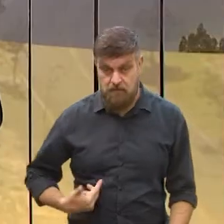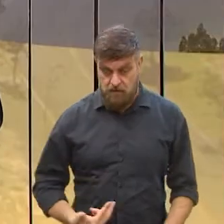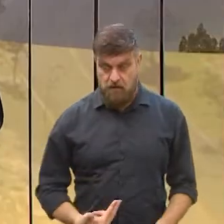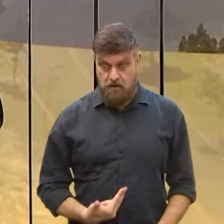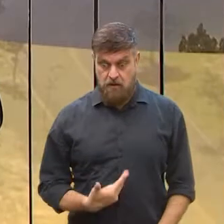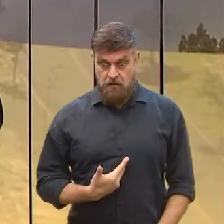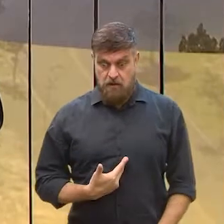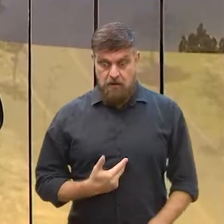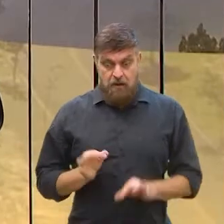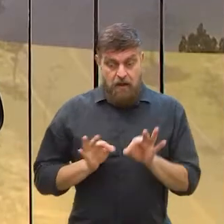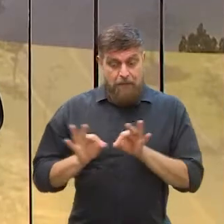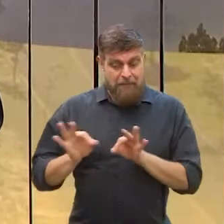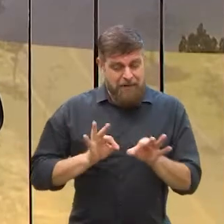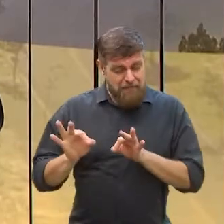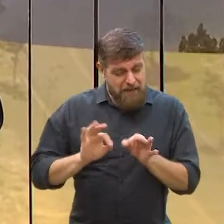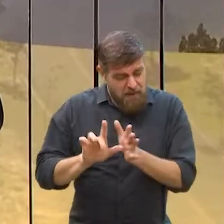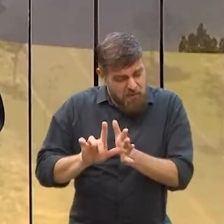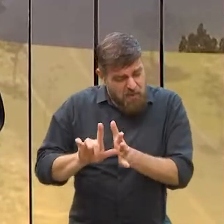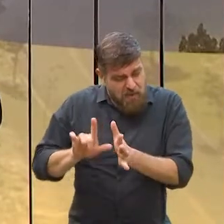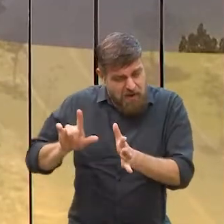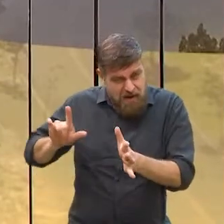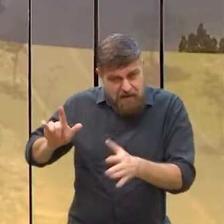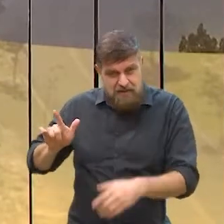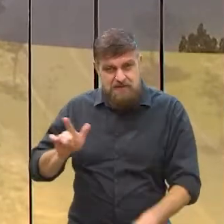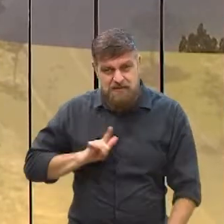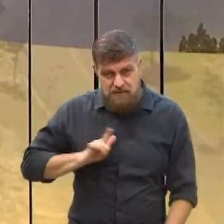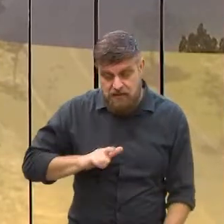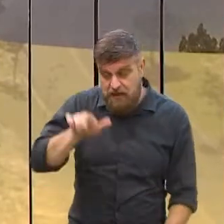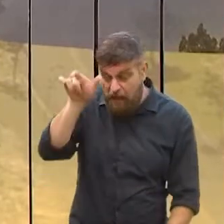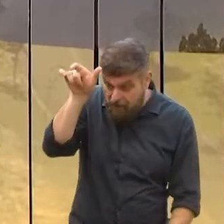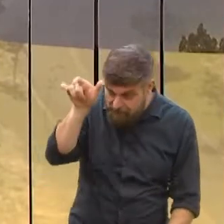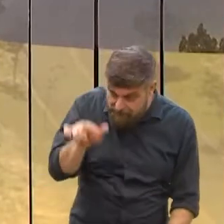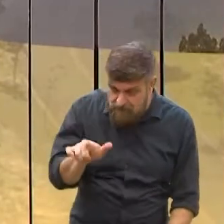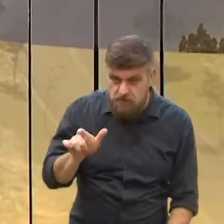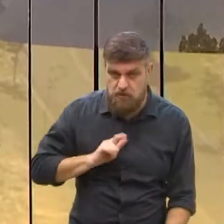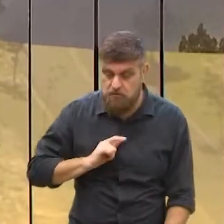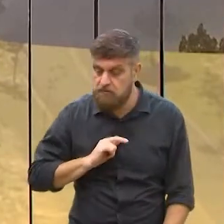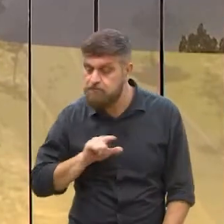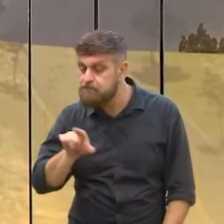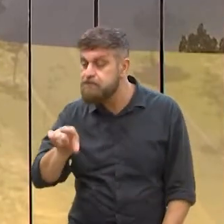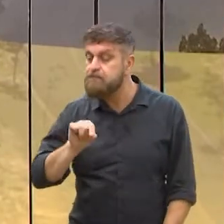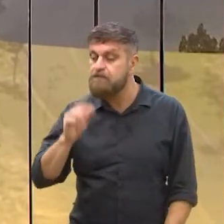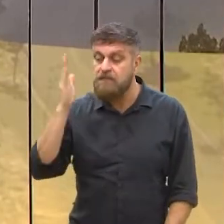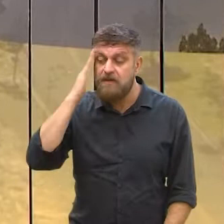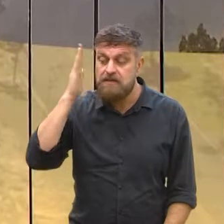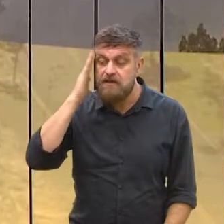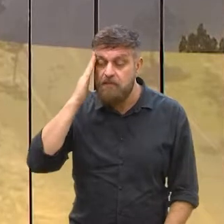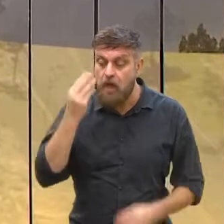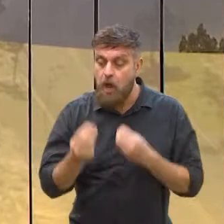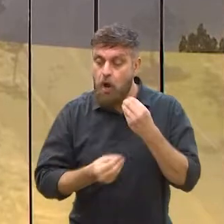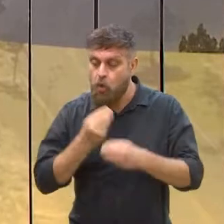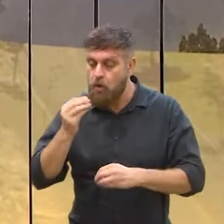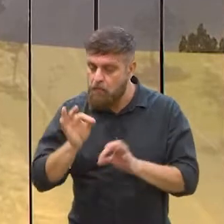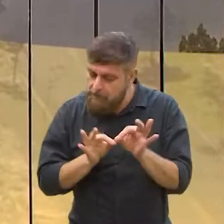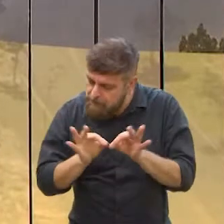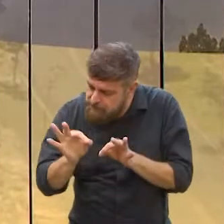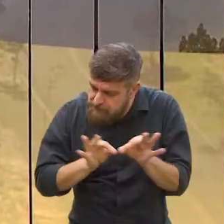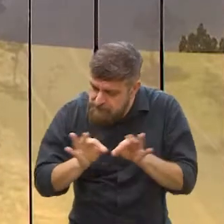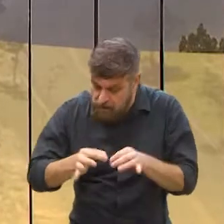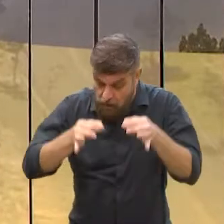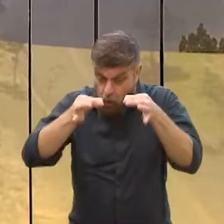precisa de um preparo bem específico, precisa ser feita numa situação bem